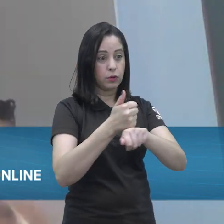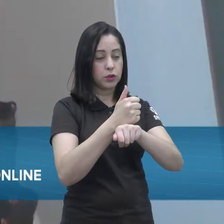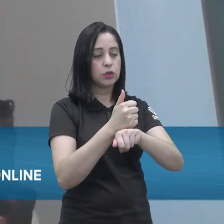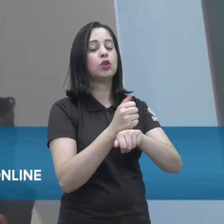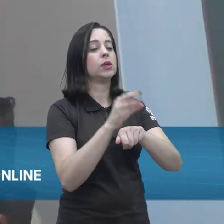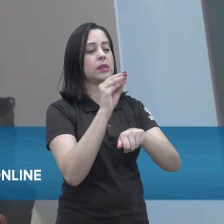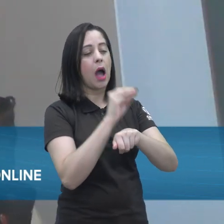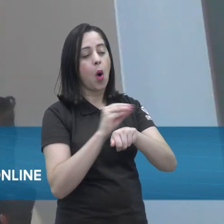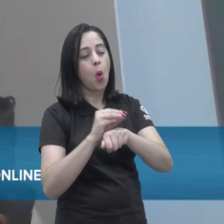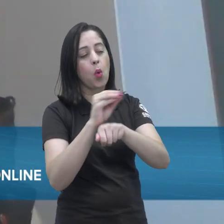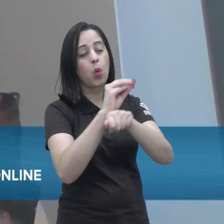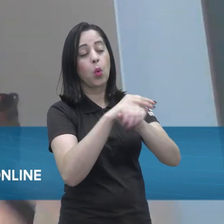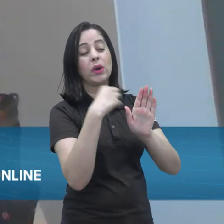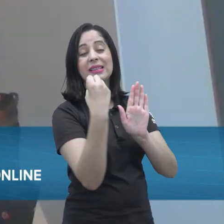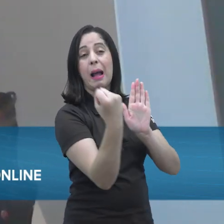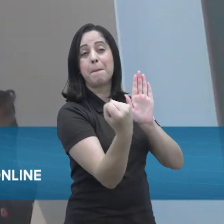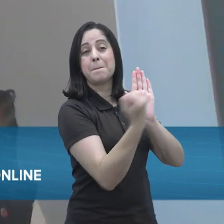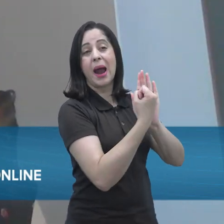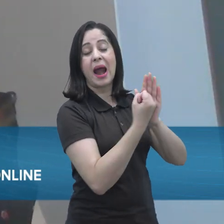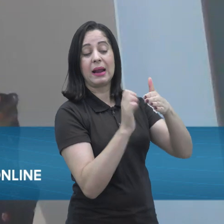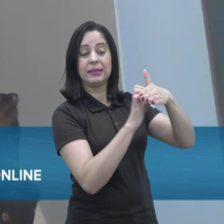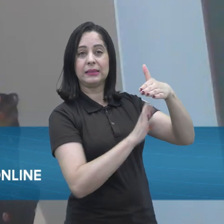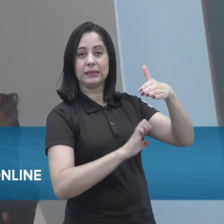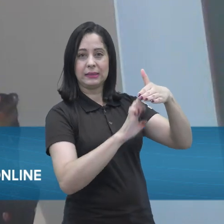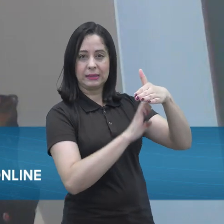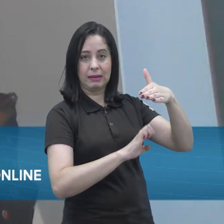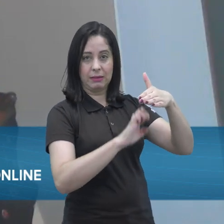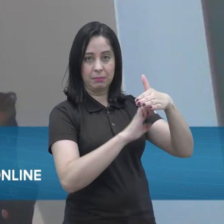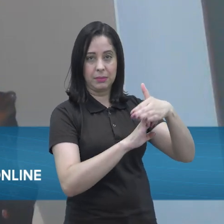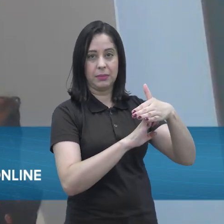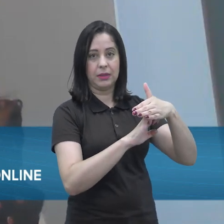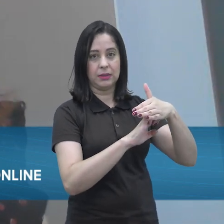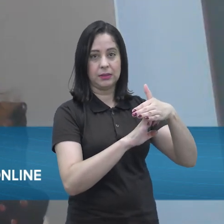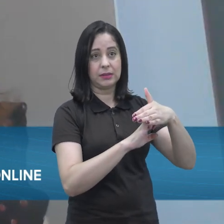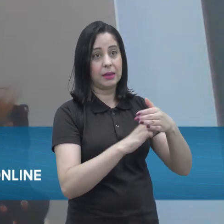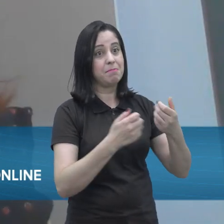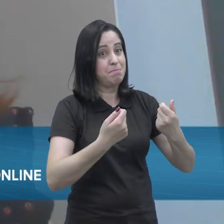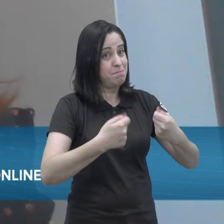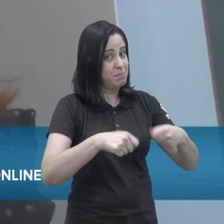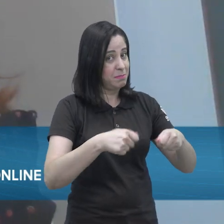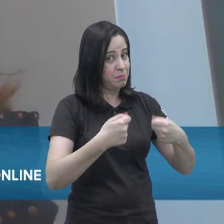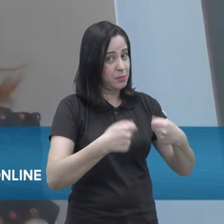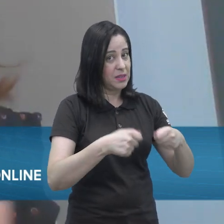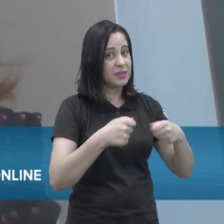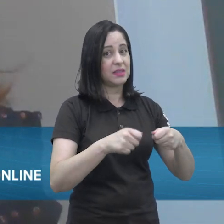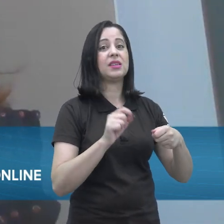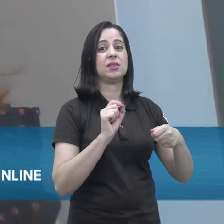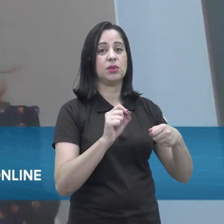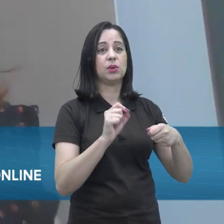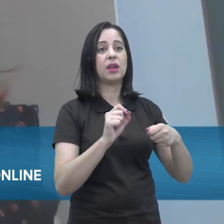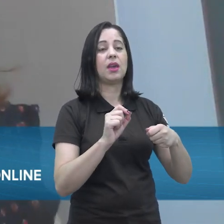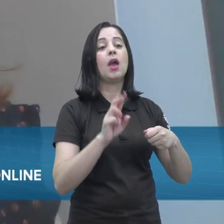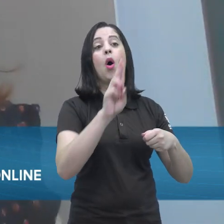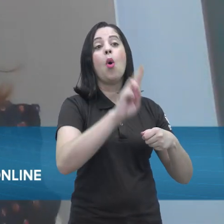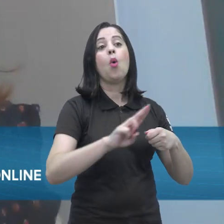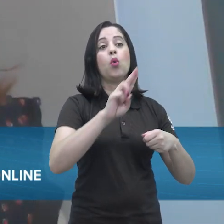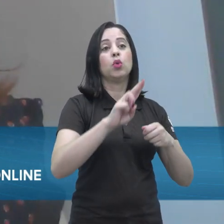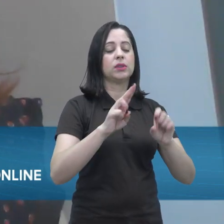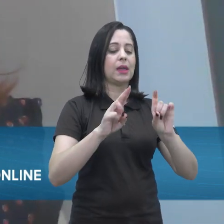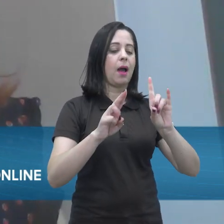da sua empregabilidade. E essa empregabilidade, maior parte do tempo, ela está relacionada com a plataforma do